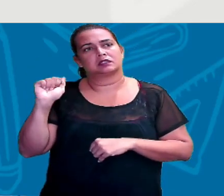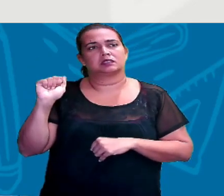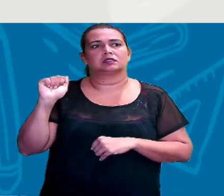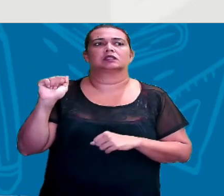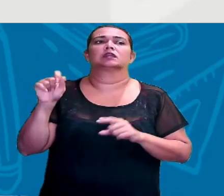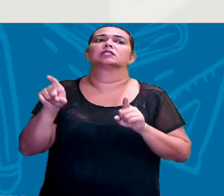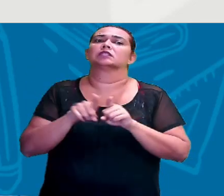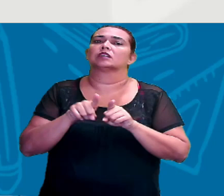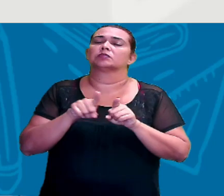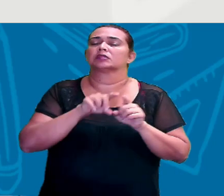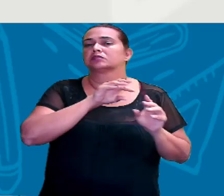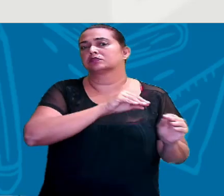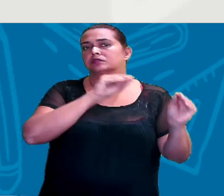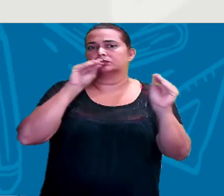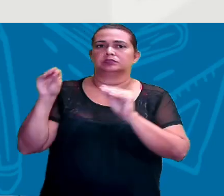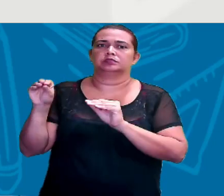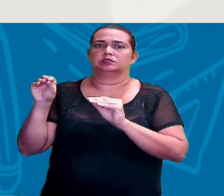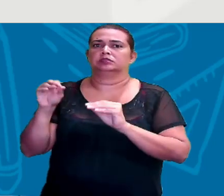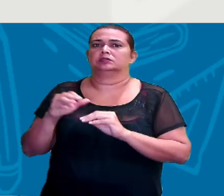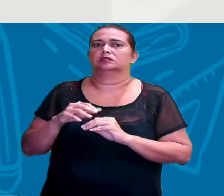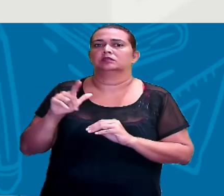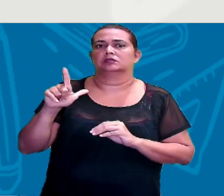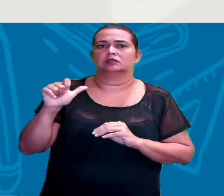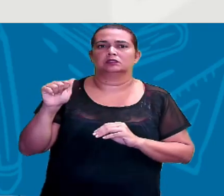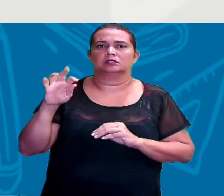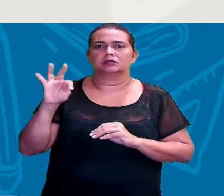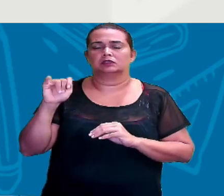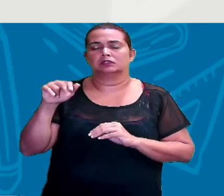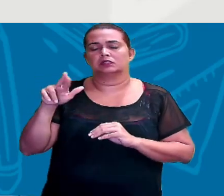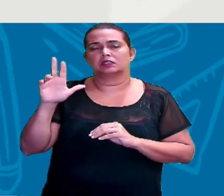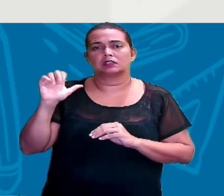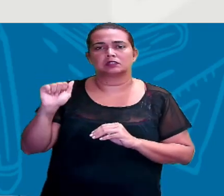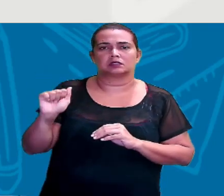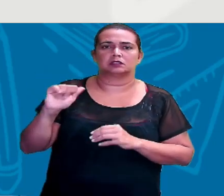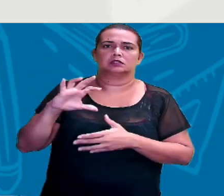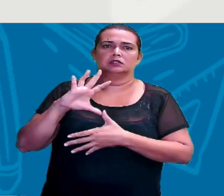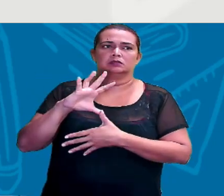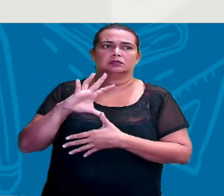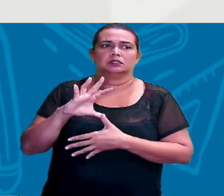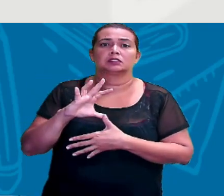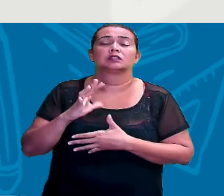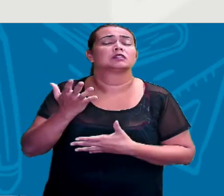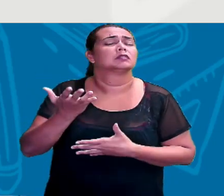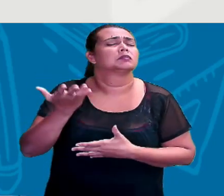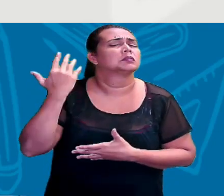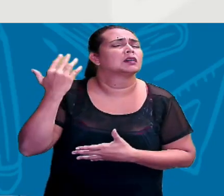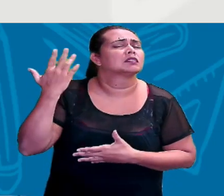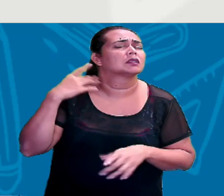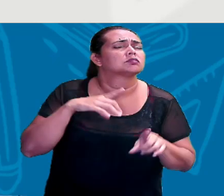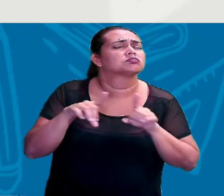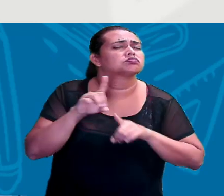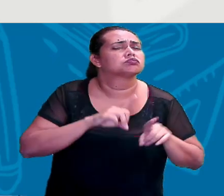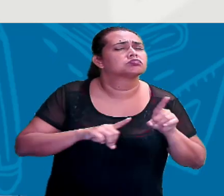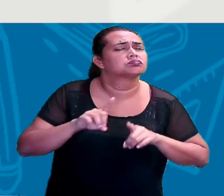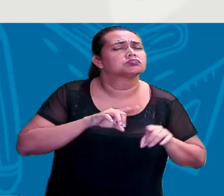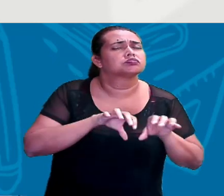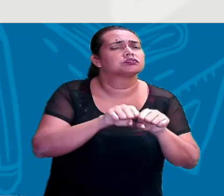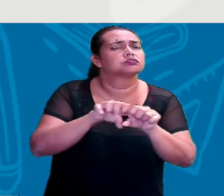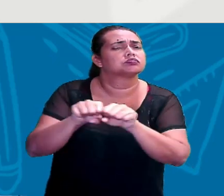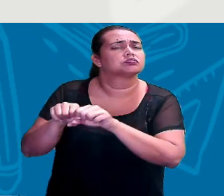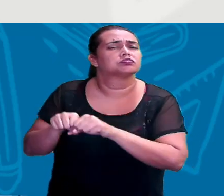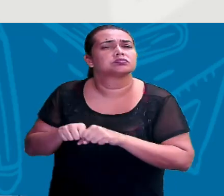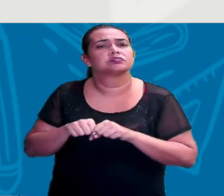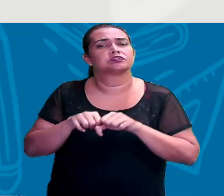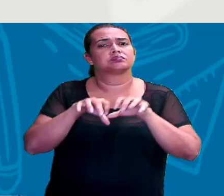são colocados como integrantes da América Latina. E que passado colonial é esse que eu estou me referindo? Vamos ver